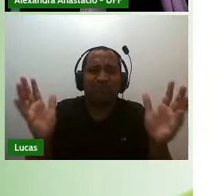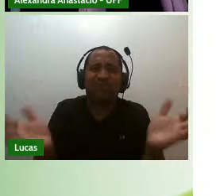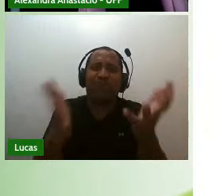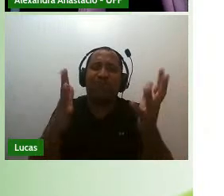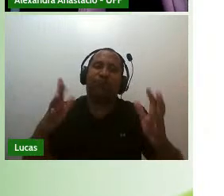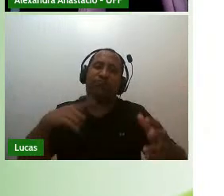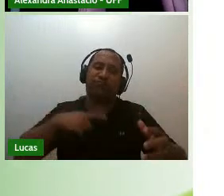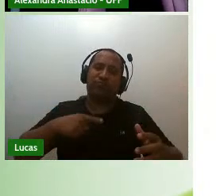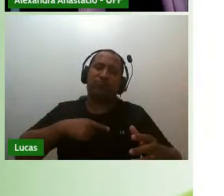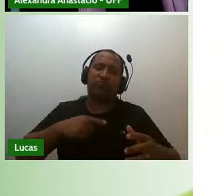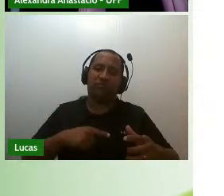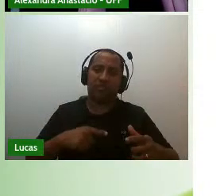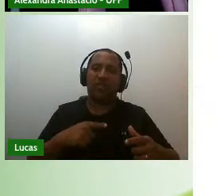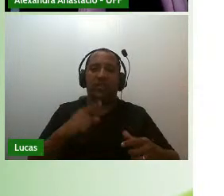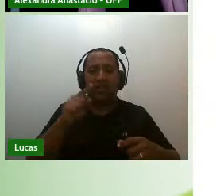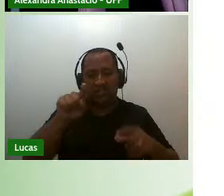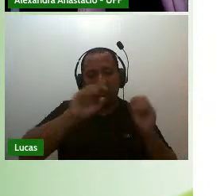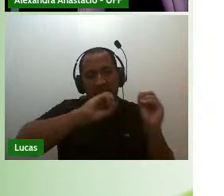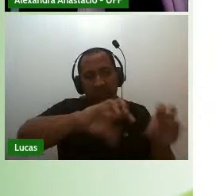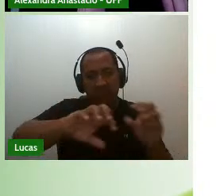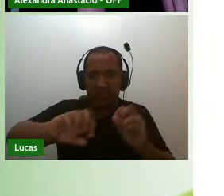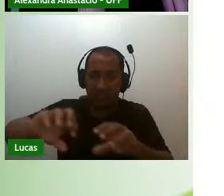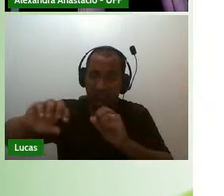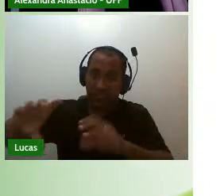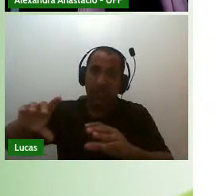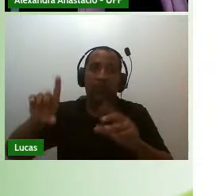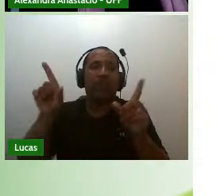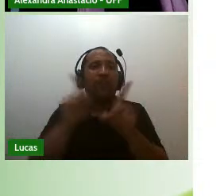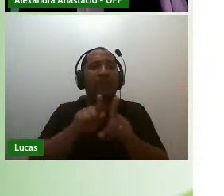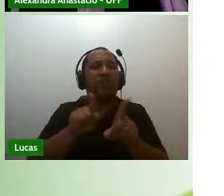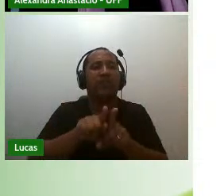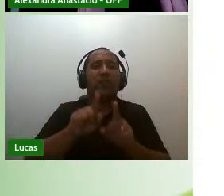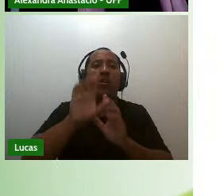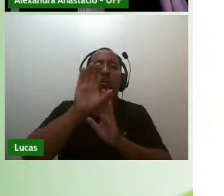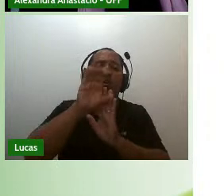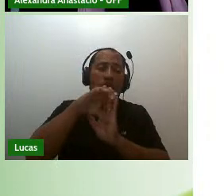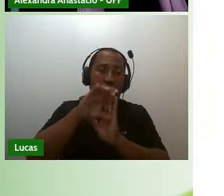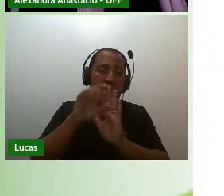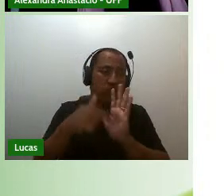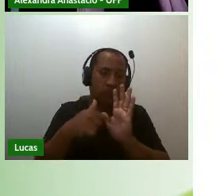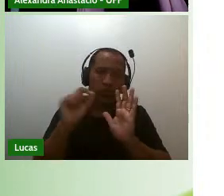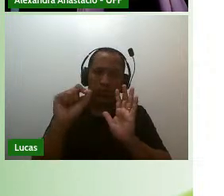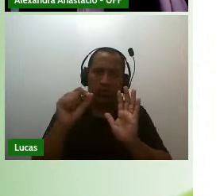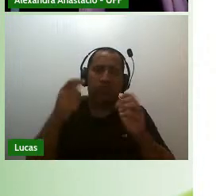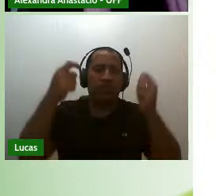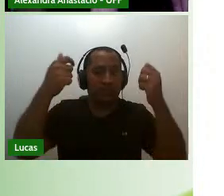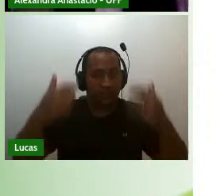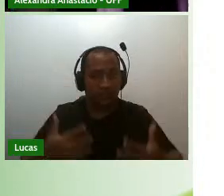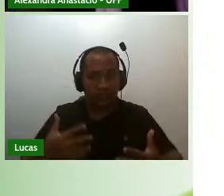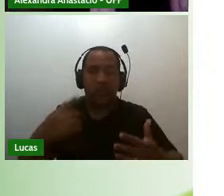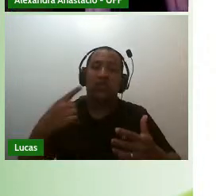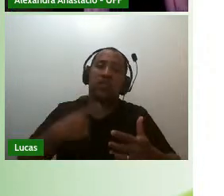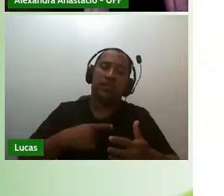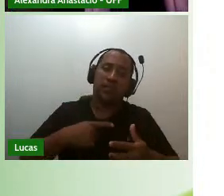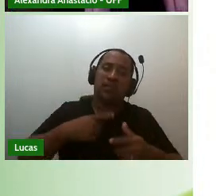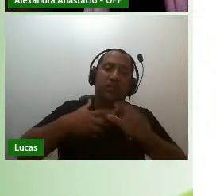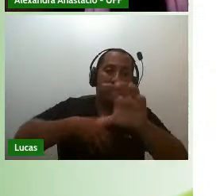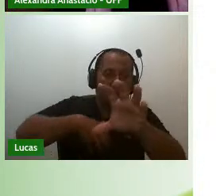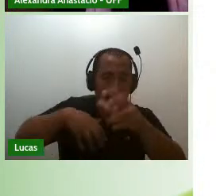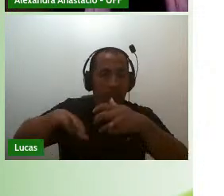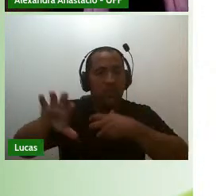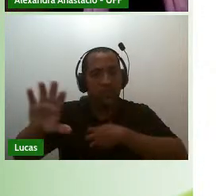né, para a educação. E aí tem um conceito que é muito interessante nesse artigo, que ele coloca o seguinte, que a empatia é um